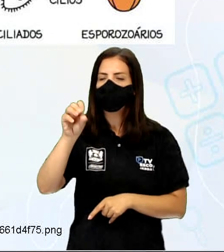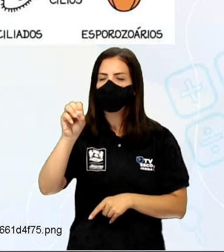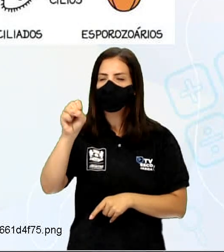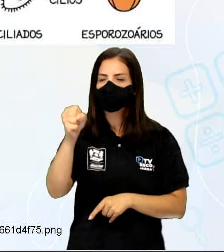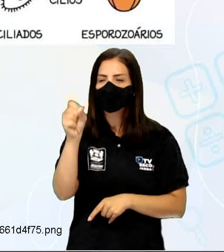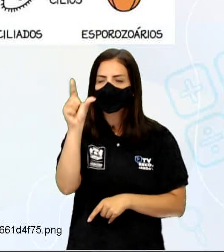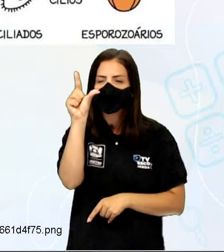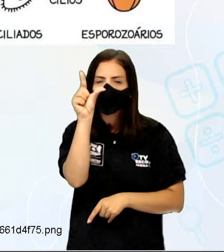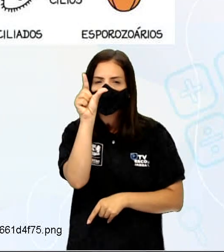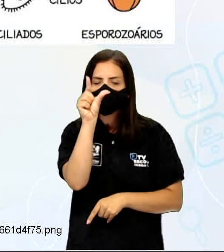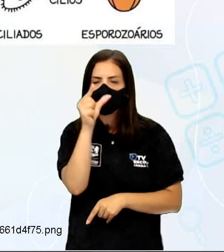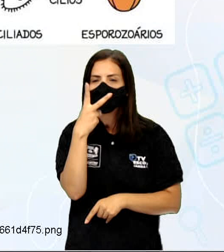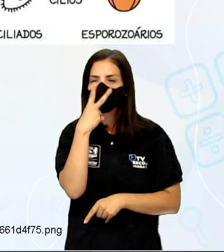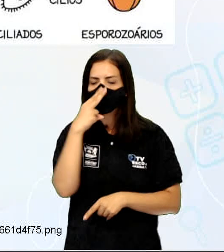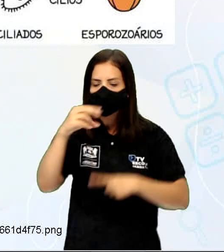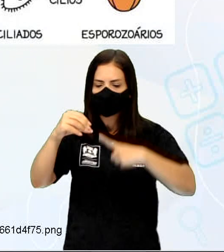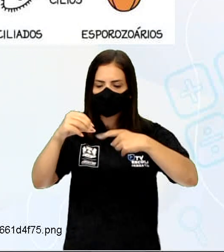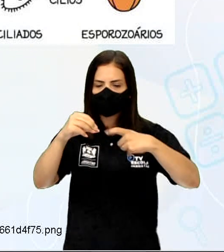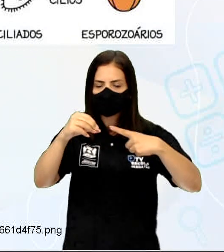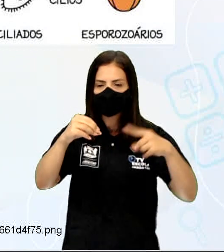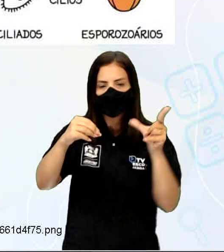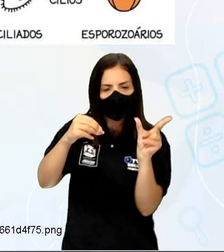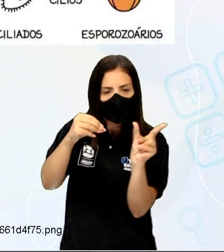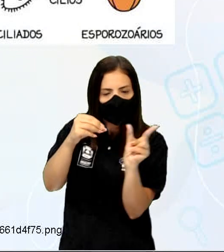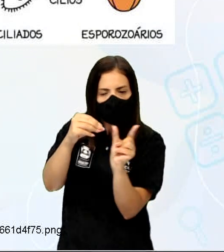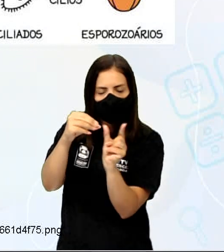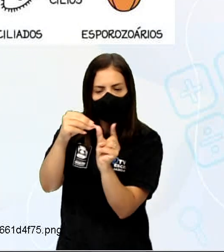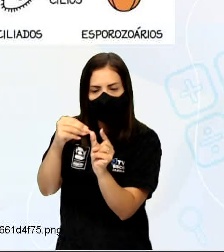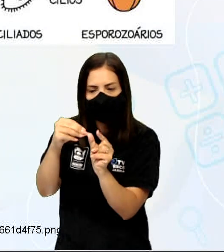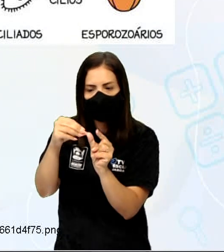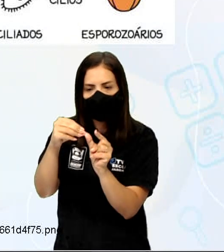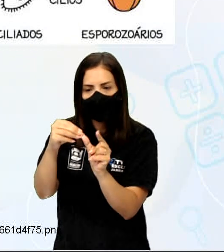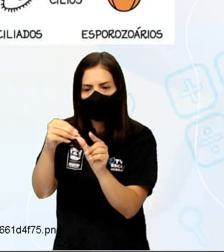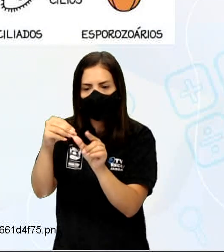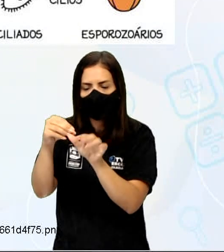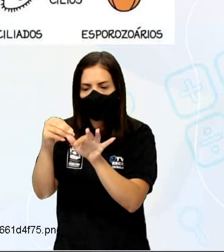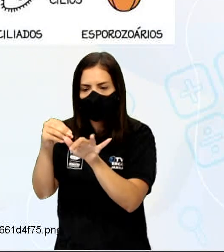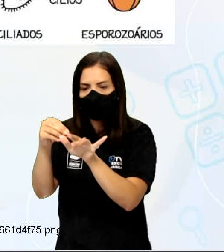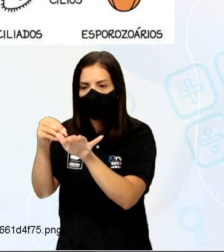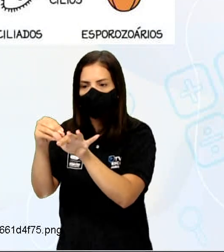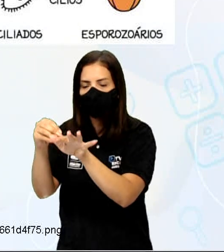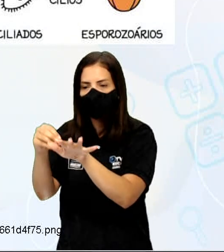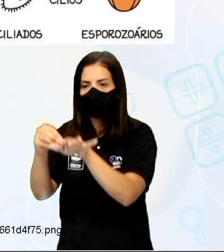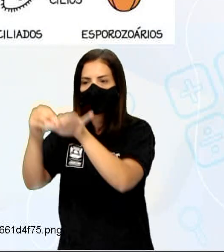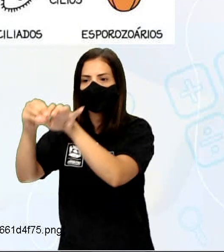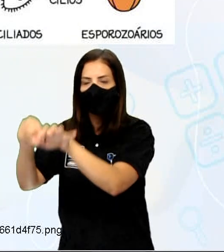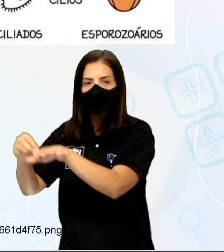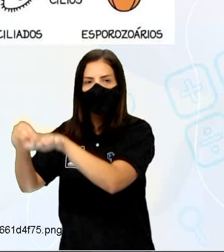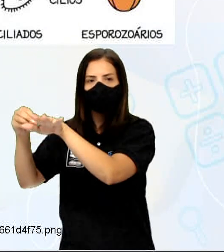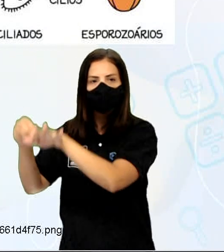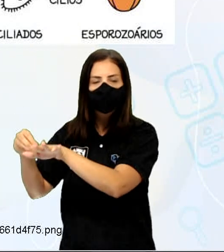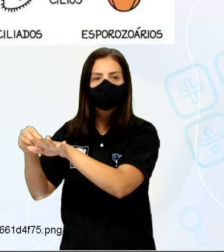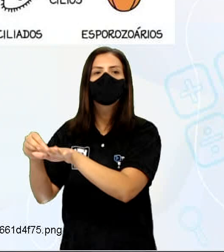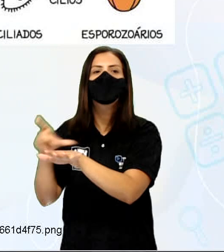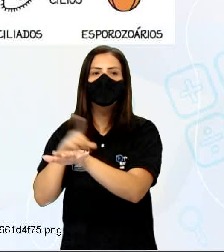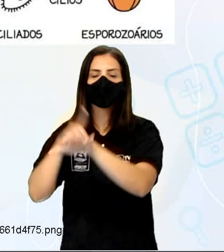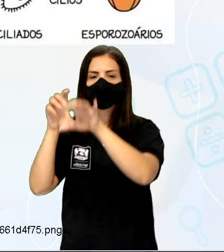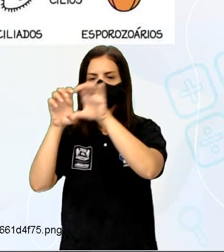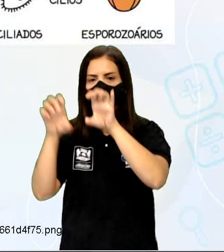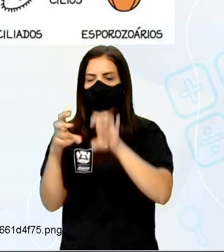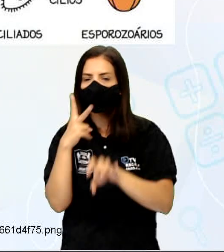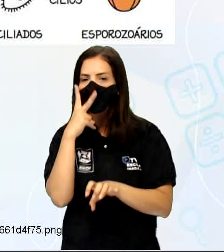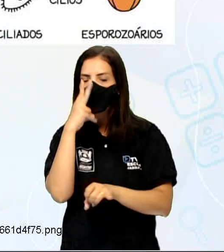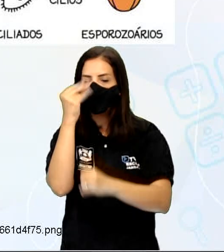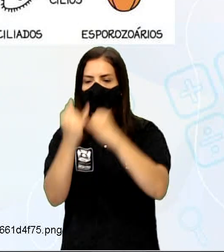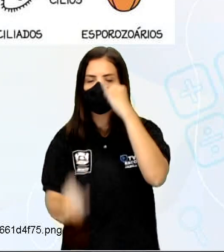grande quantidade que esses organismos vibram para utilizar para a locomoção. Então, a gente tem uma estrutura em comum, que é o flagelo,